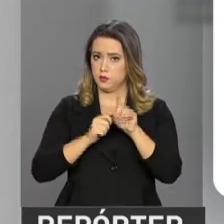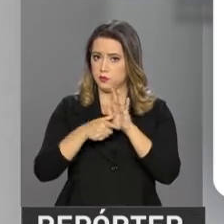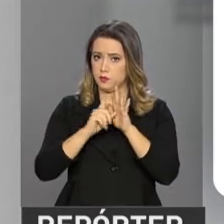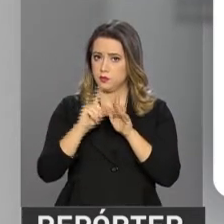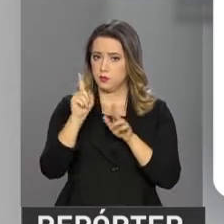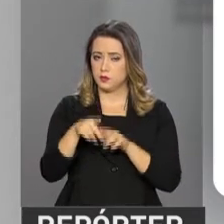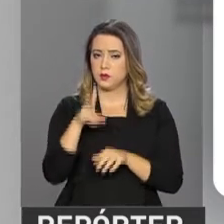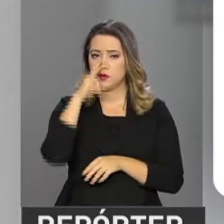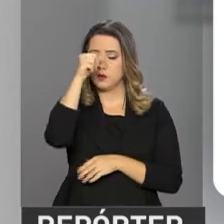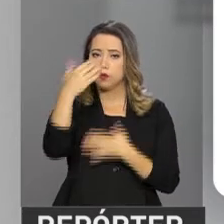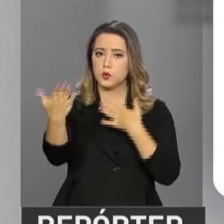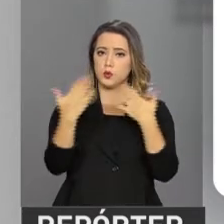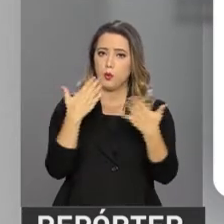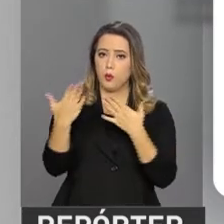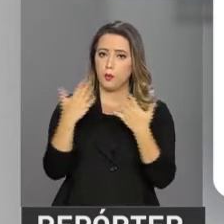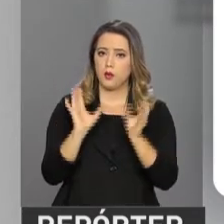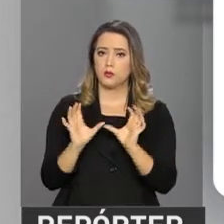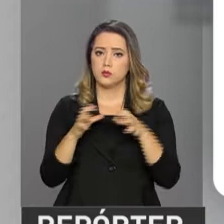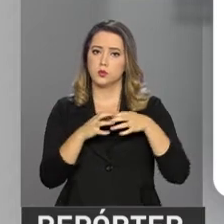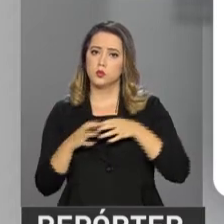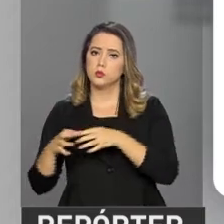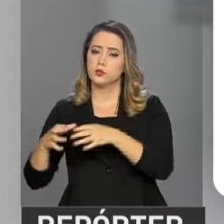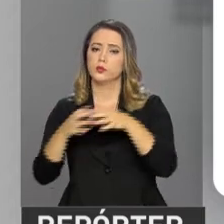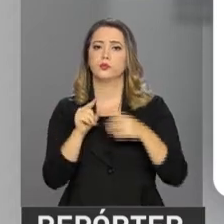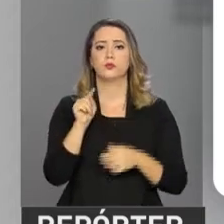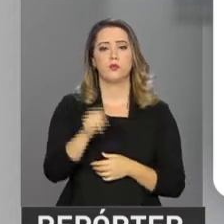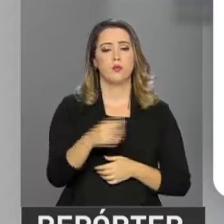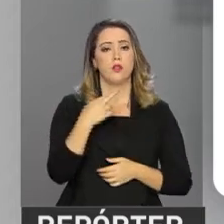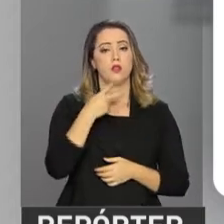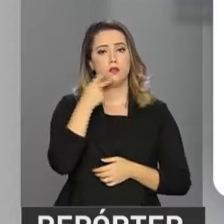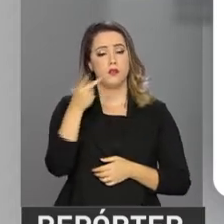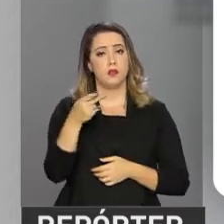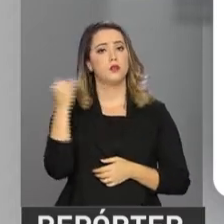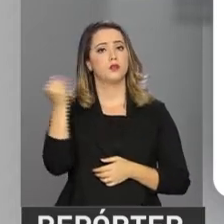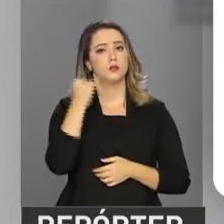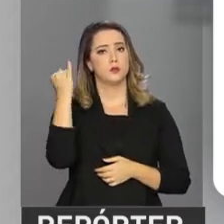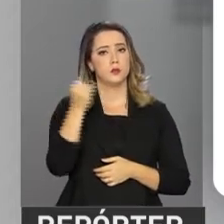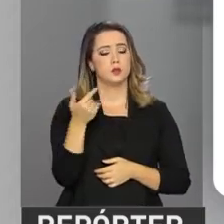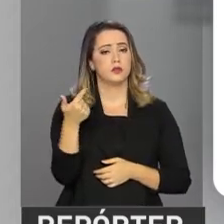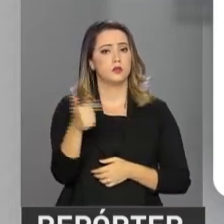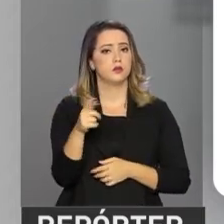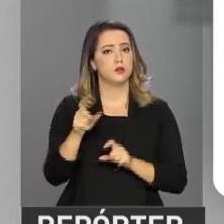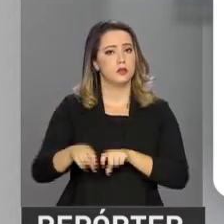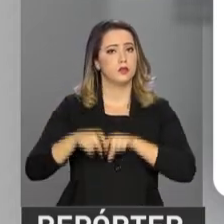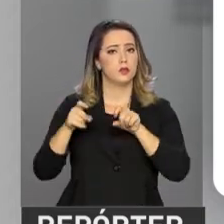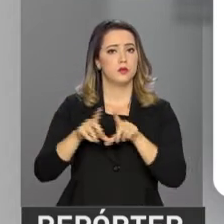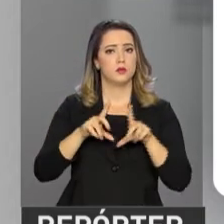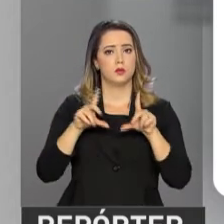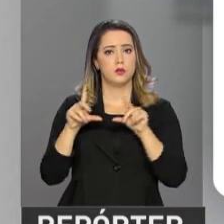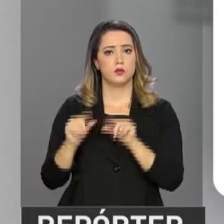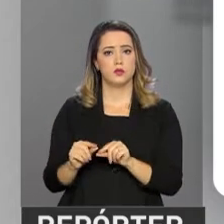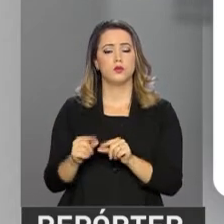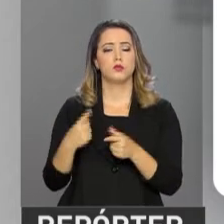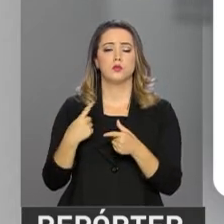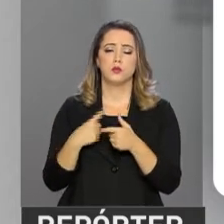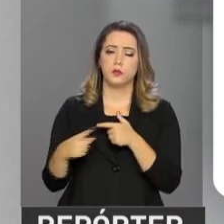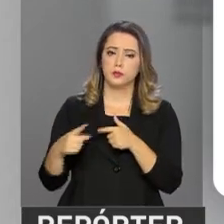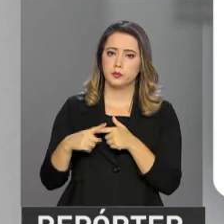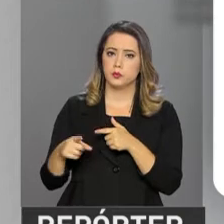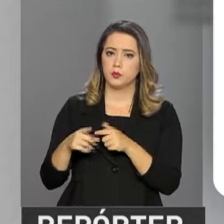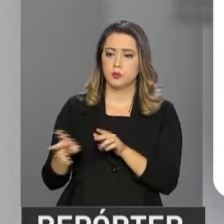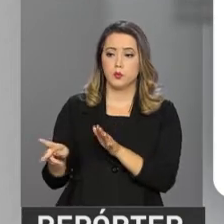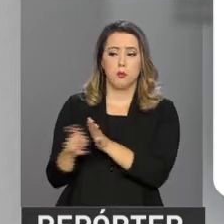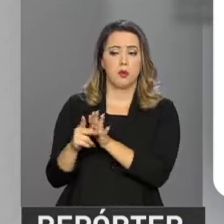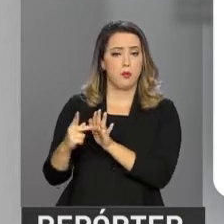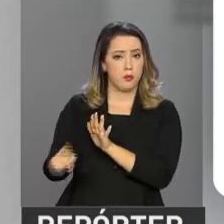forte se analisado por setores ele ressaltou que em agricultura que caiu por razões sazonais o